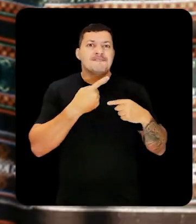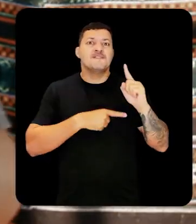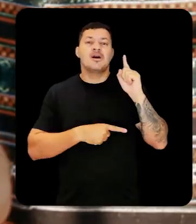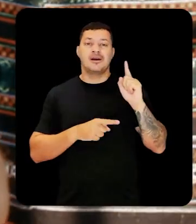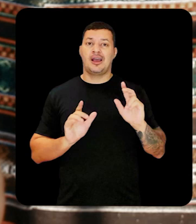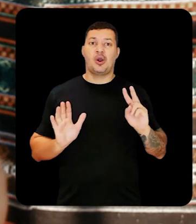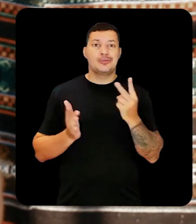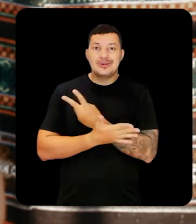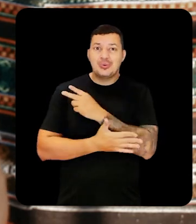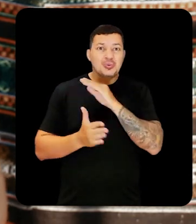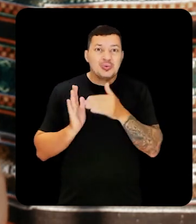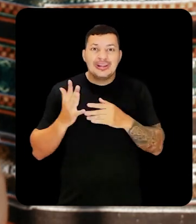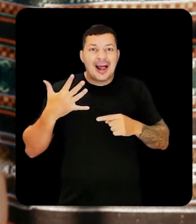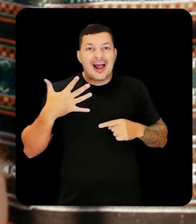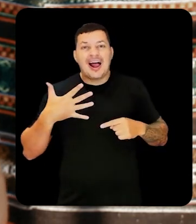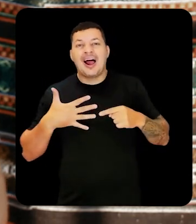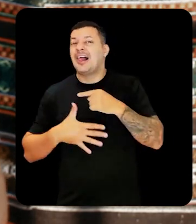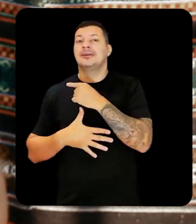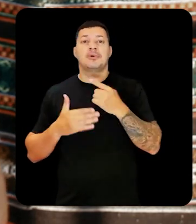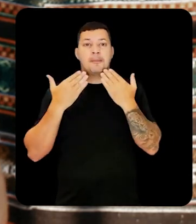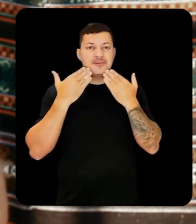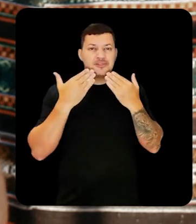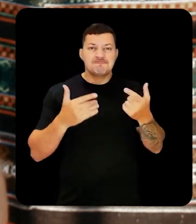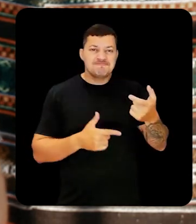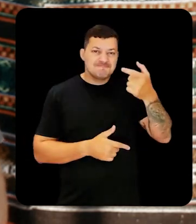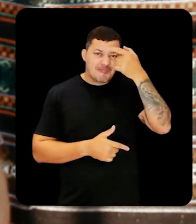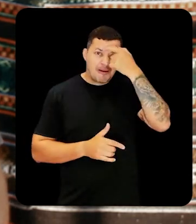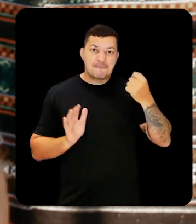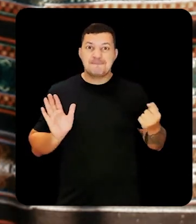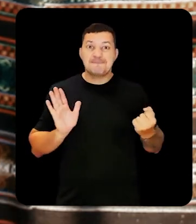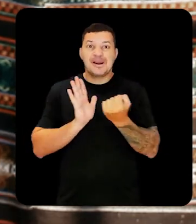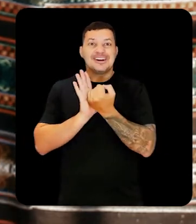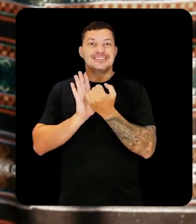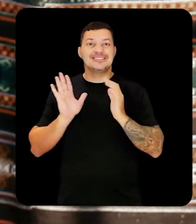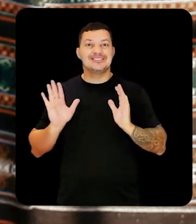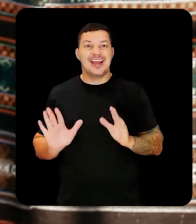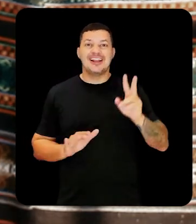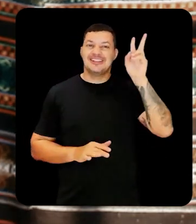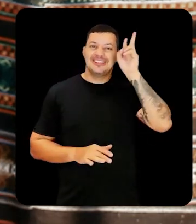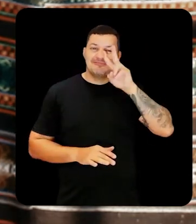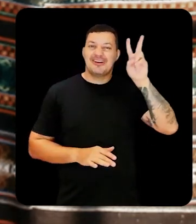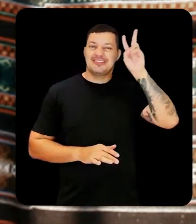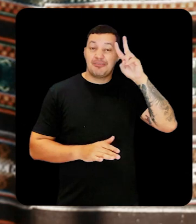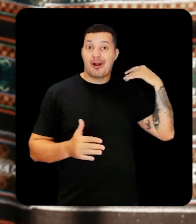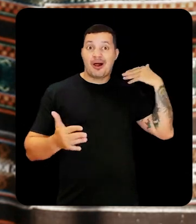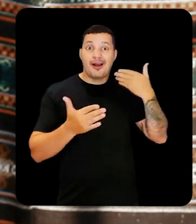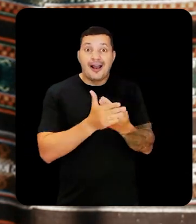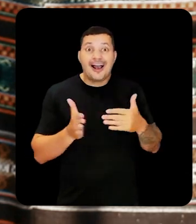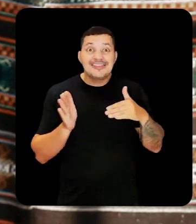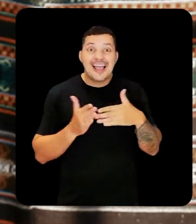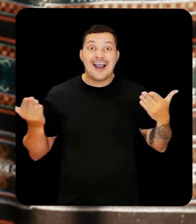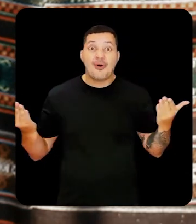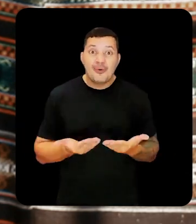sucesso, assim. Tudo isso aconteceu, tudo isso culminou numa apresentação que foi memorável. Passou o tempo, as pessoas lembravam disso, parece que lembram